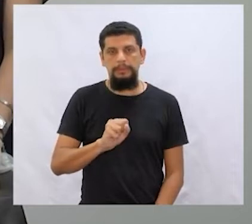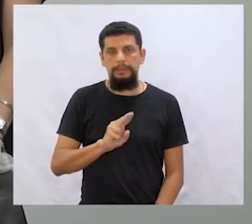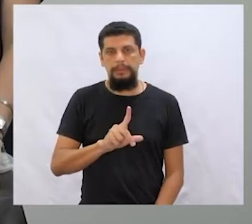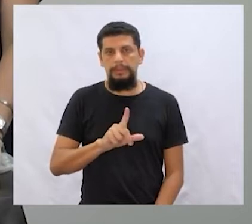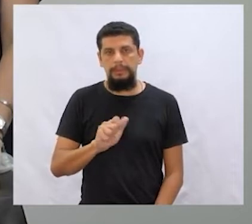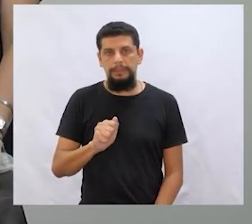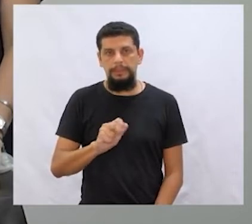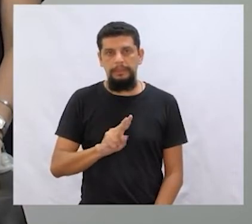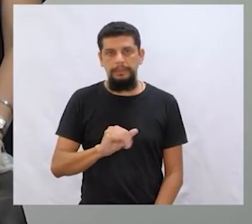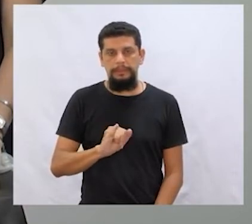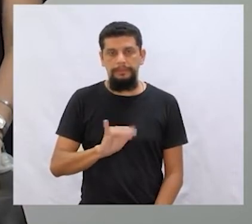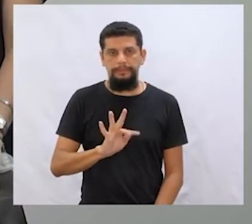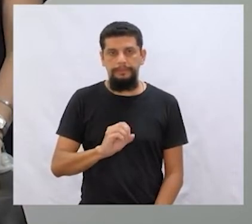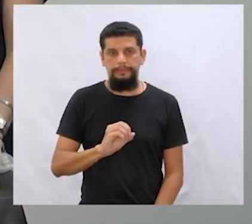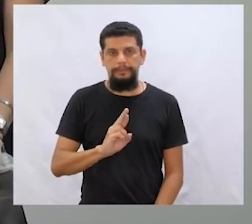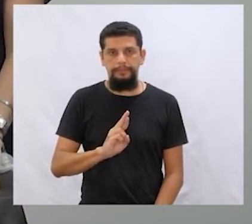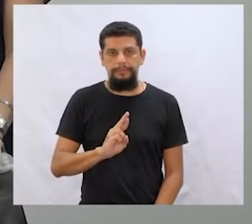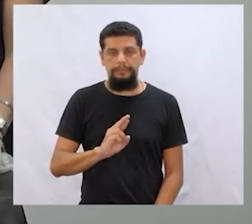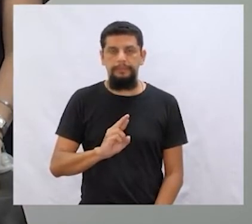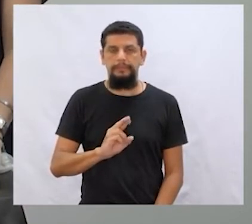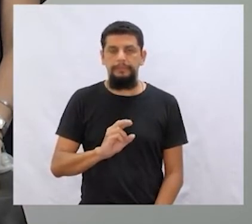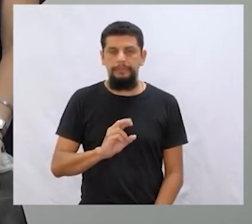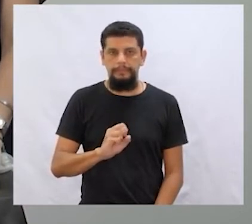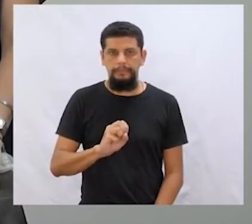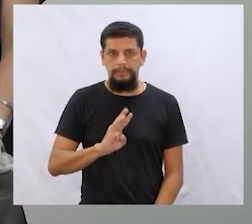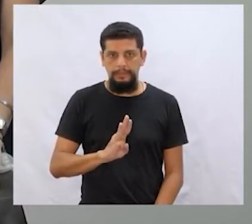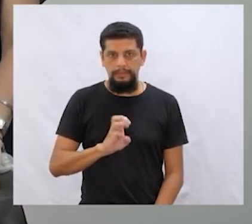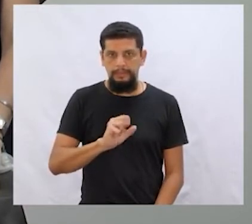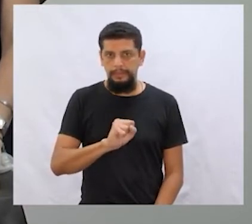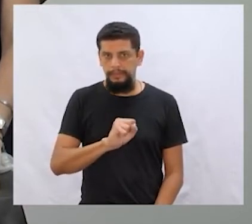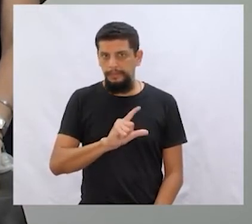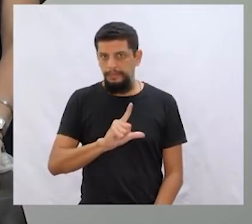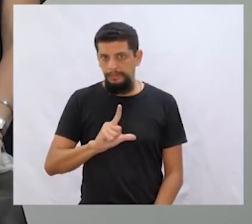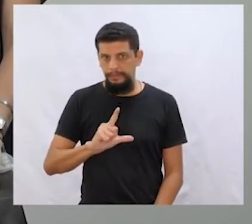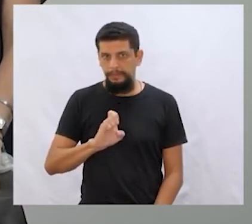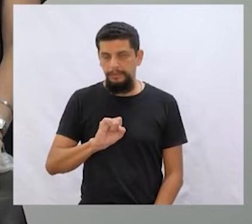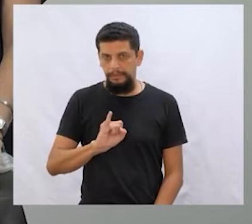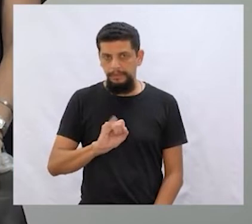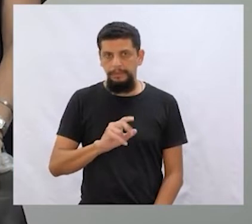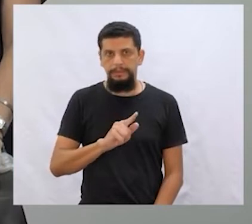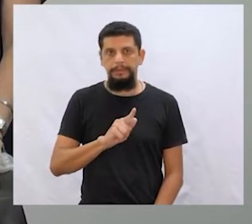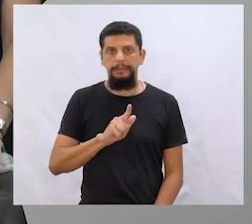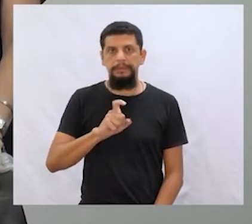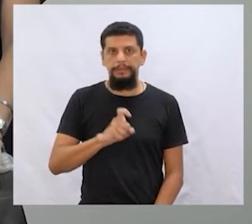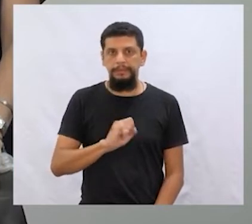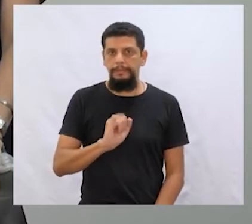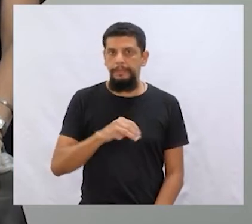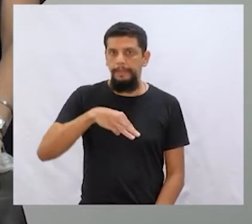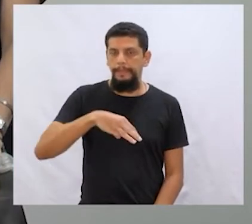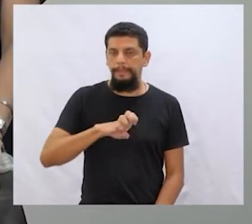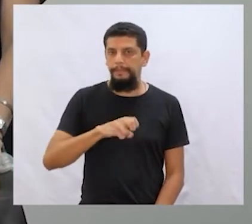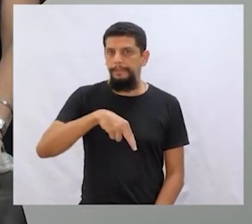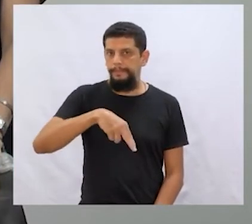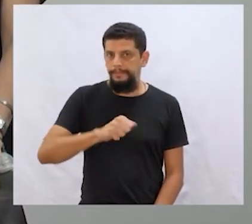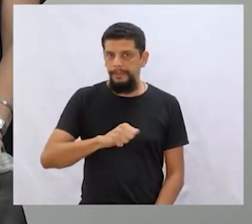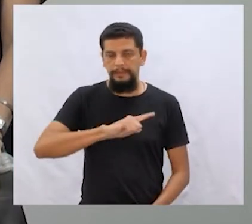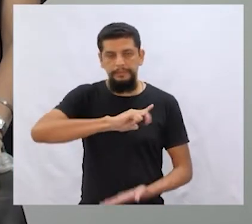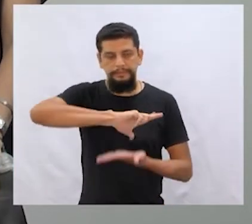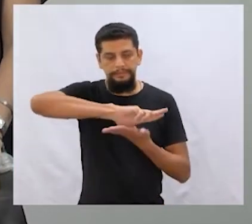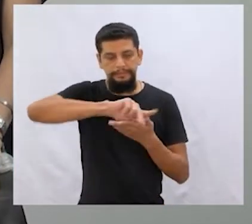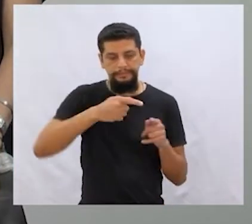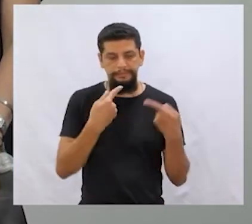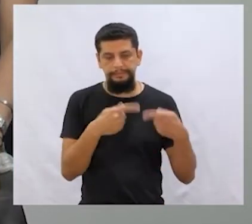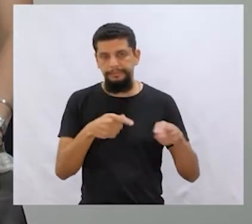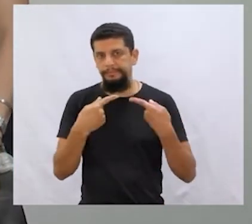de Vitor, W de Wesley e X de Ximena. E fizemos vários desafios.